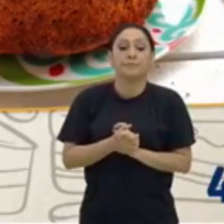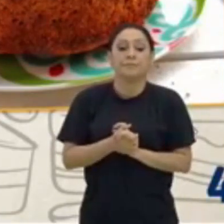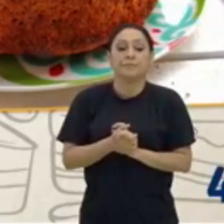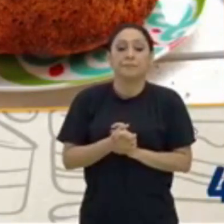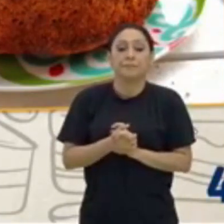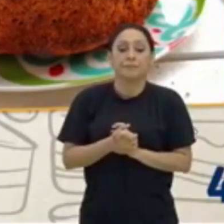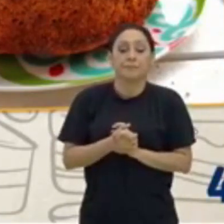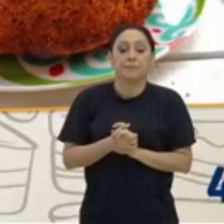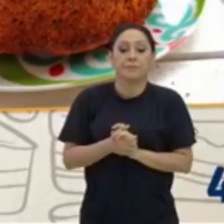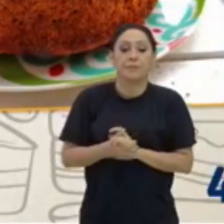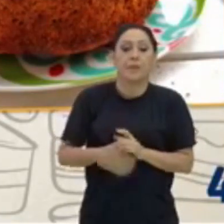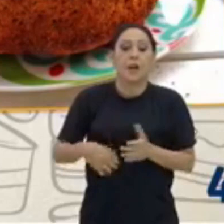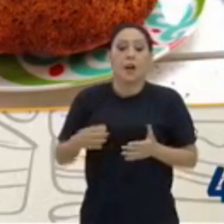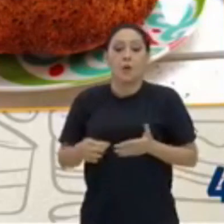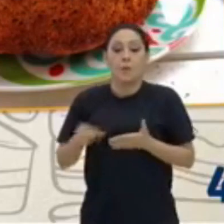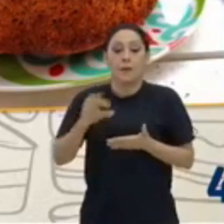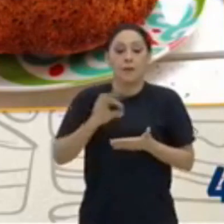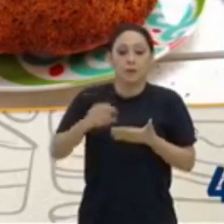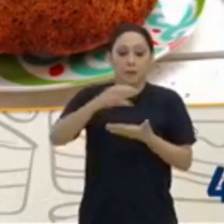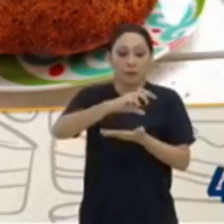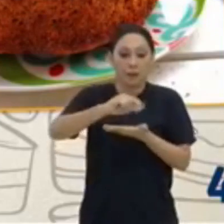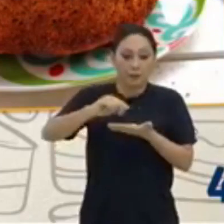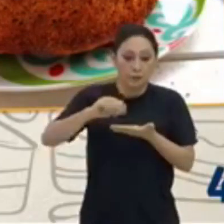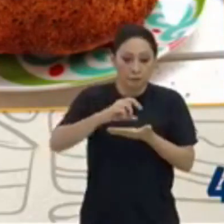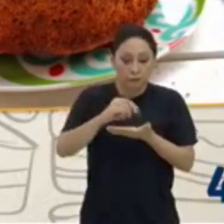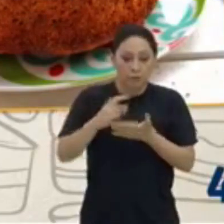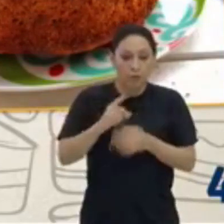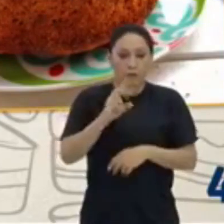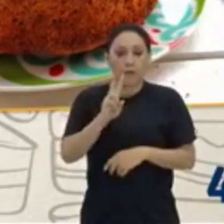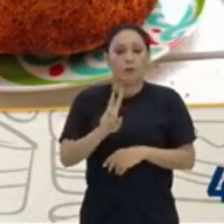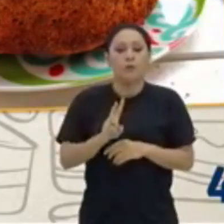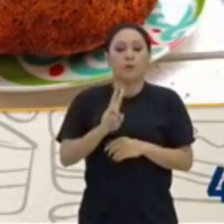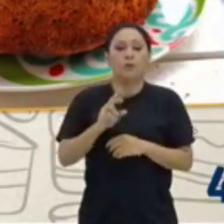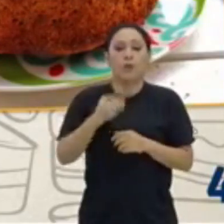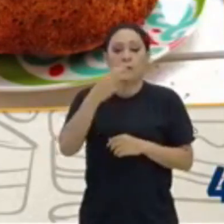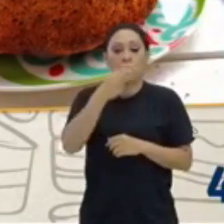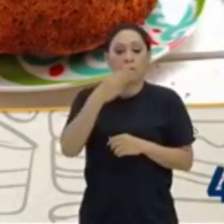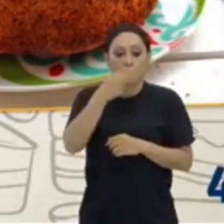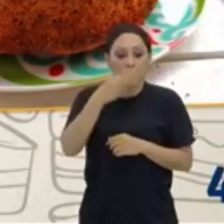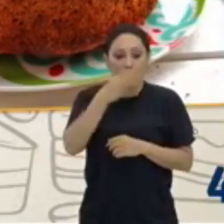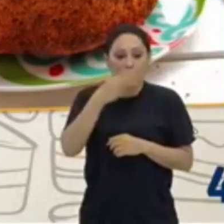120 gramas, uma xícara de aveia, 100 gramas, 2 xícaras de açúcar